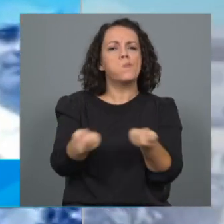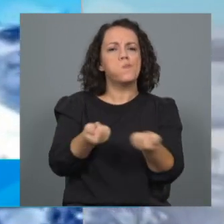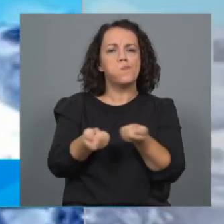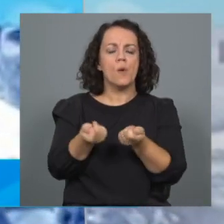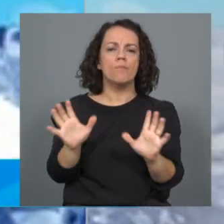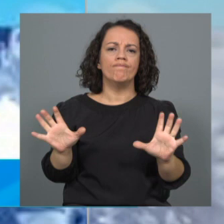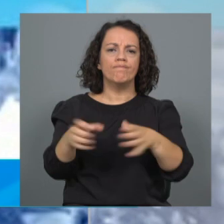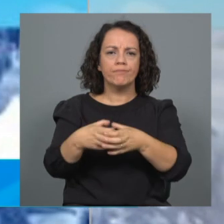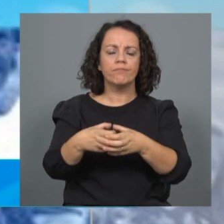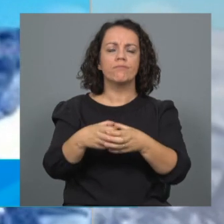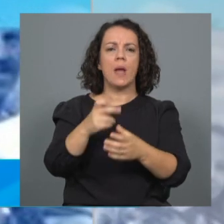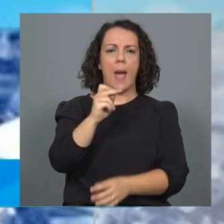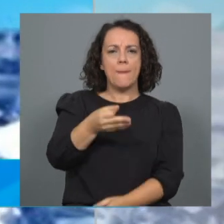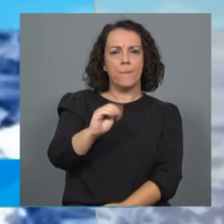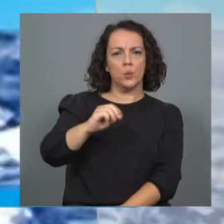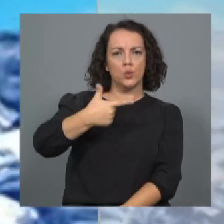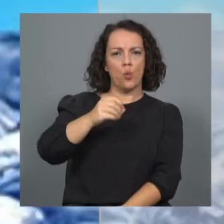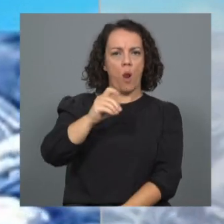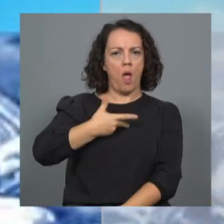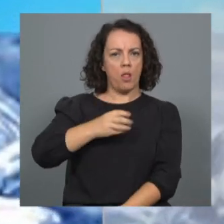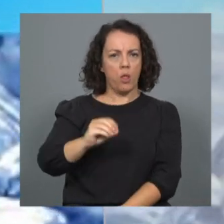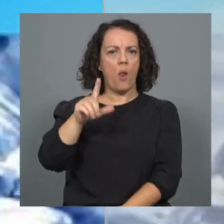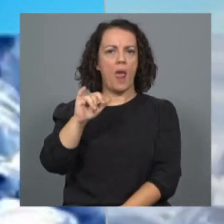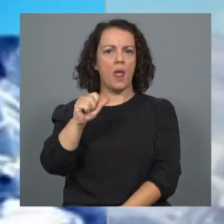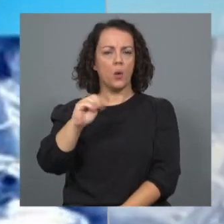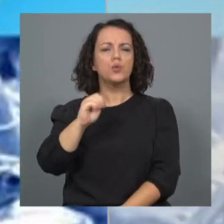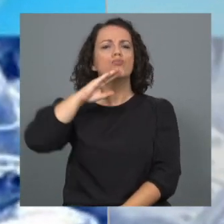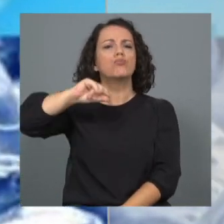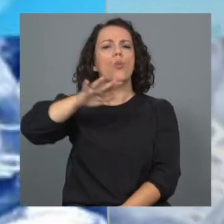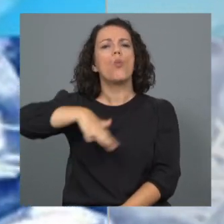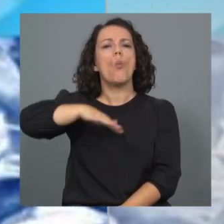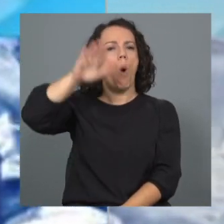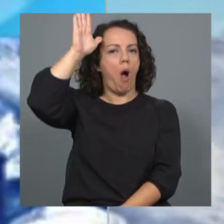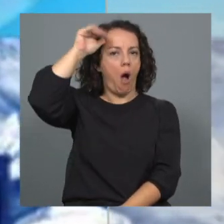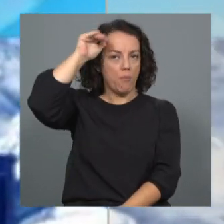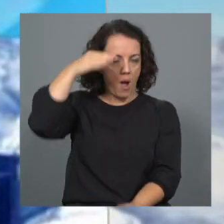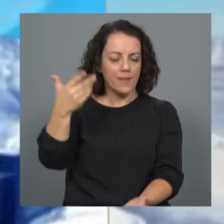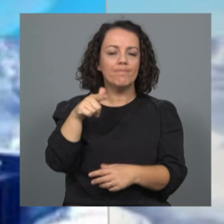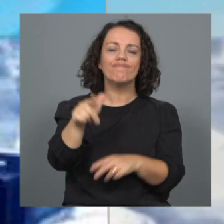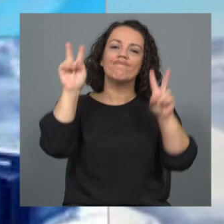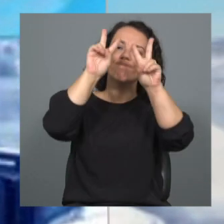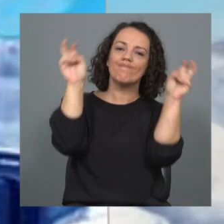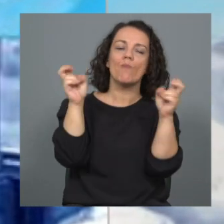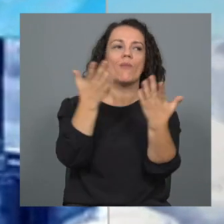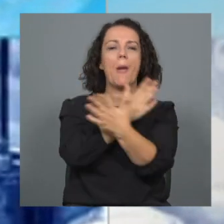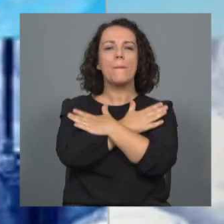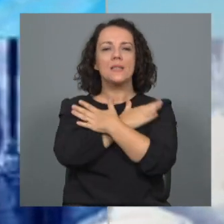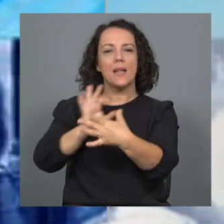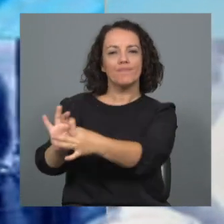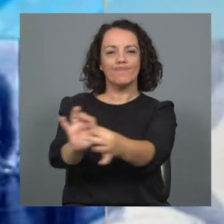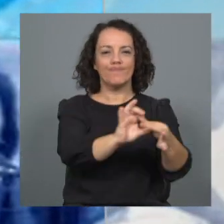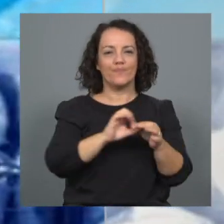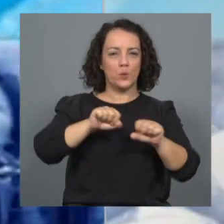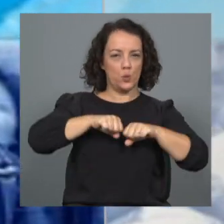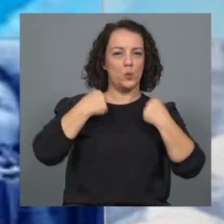do Apostolado dos Leigos, se realiza na cidade de Almada. A difícil arte da amizade social. Como